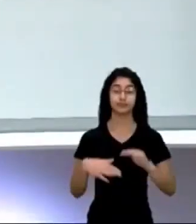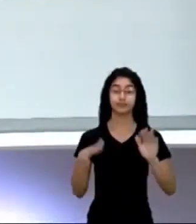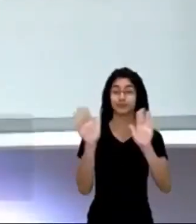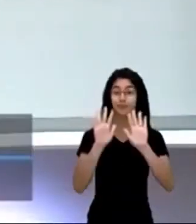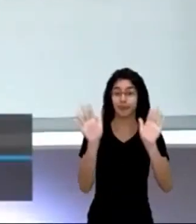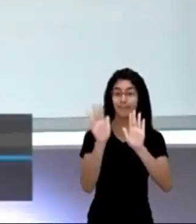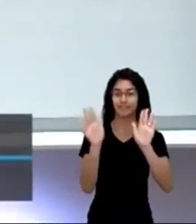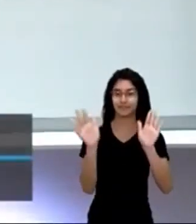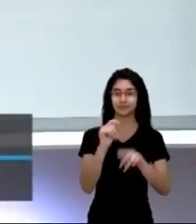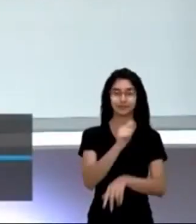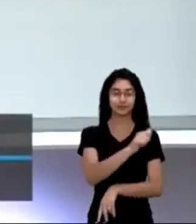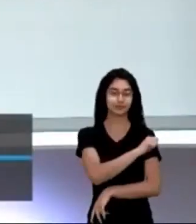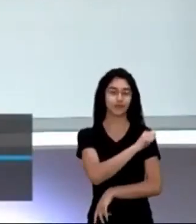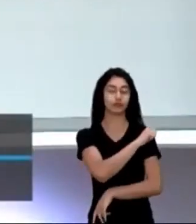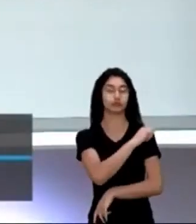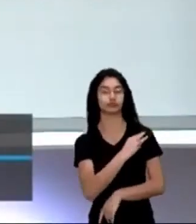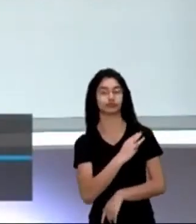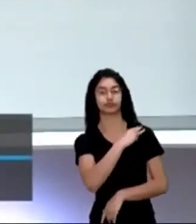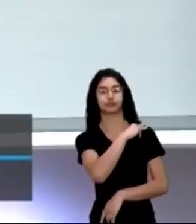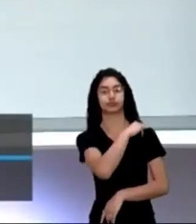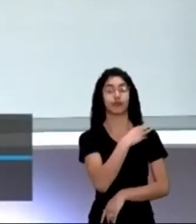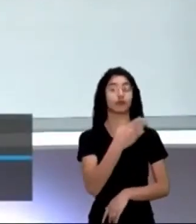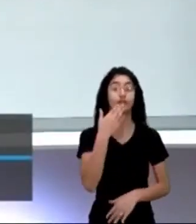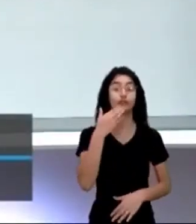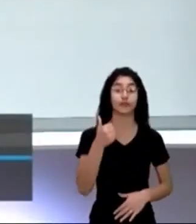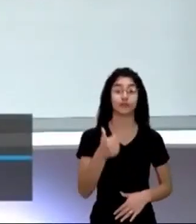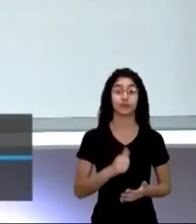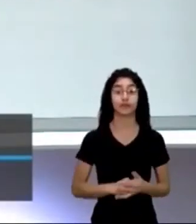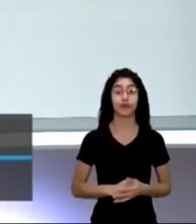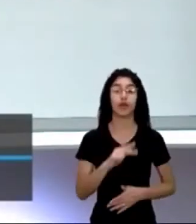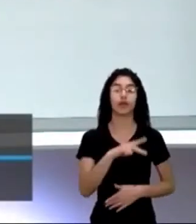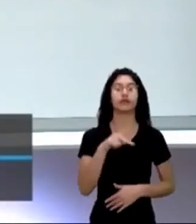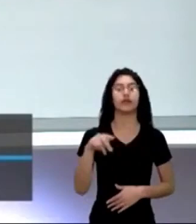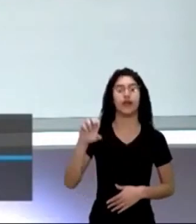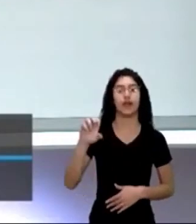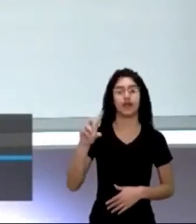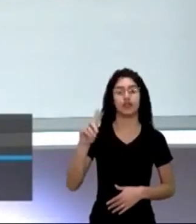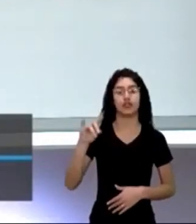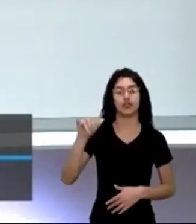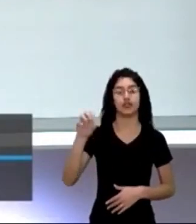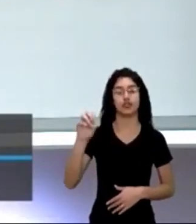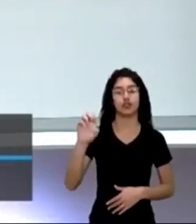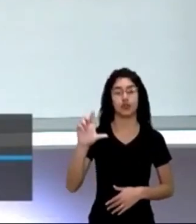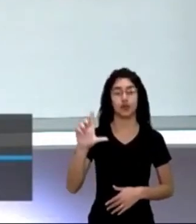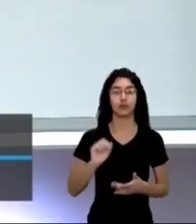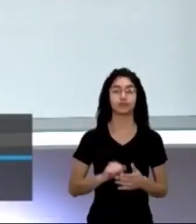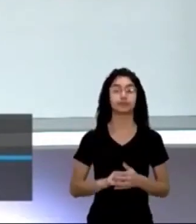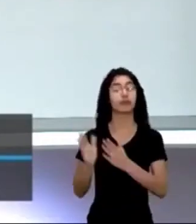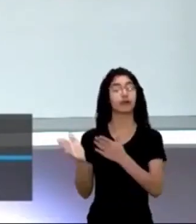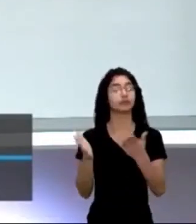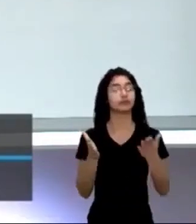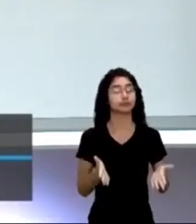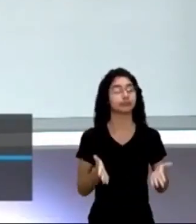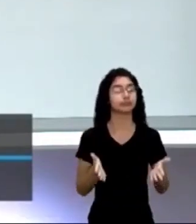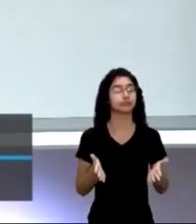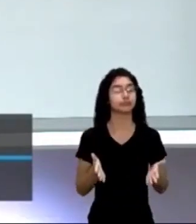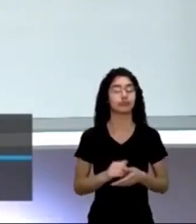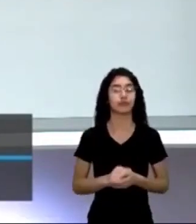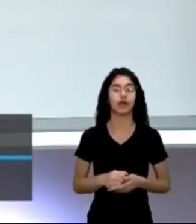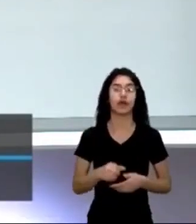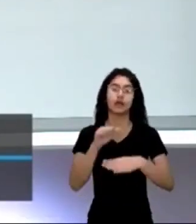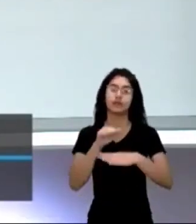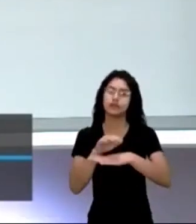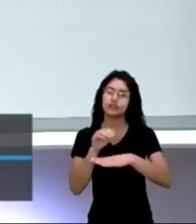Olá, queridos estudantes do ensino médio, tudo bem? Eu sou o professor Joel e hoje eu estou aqui para dar algumas dicas